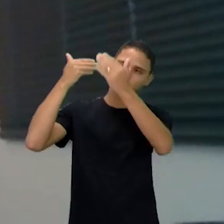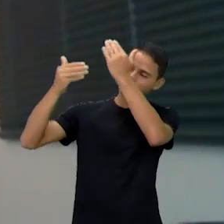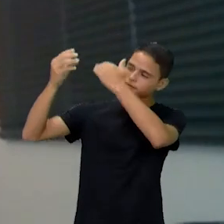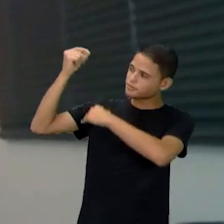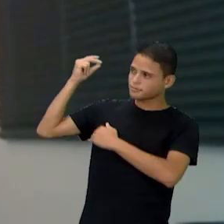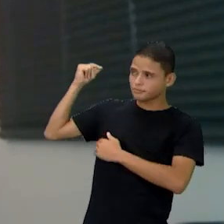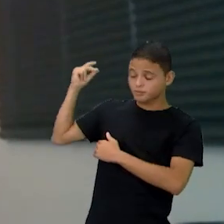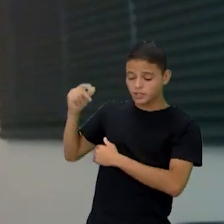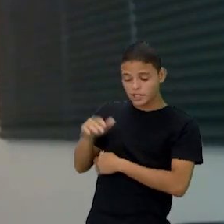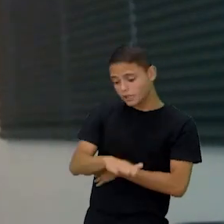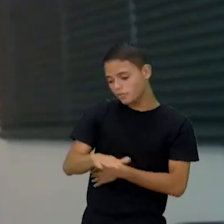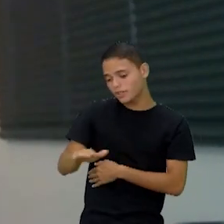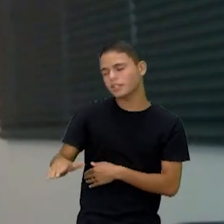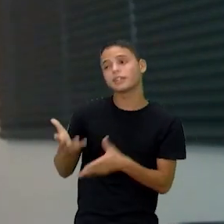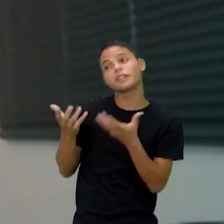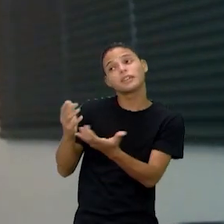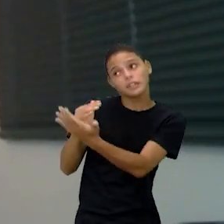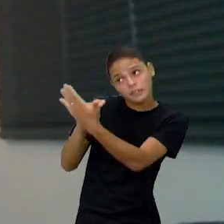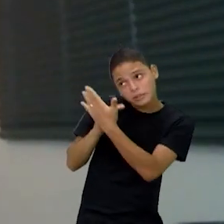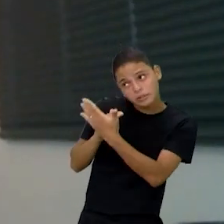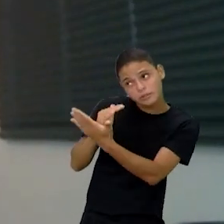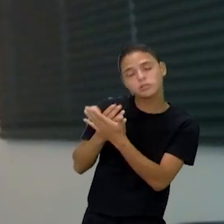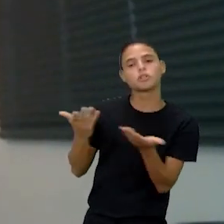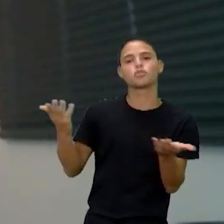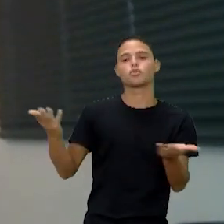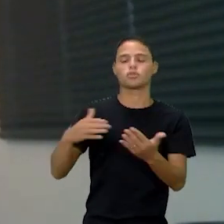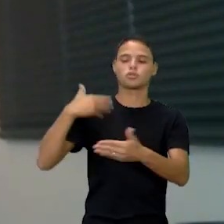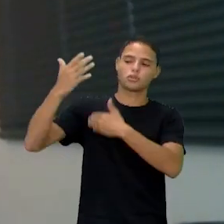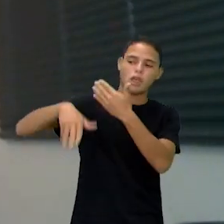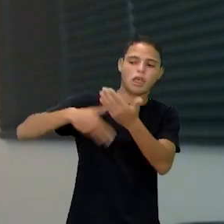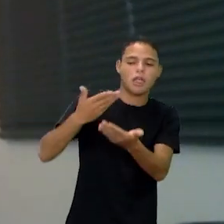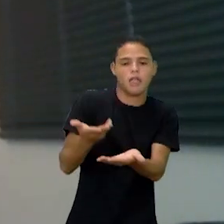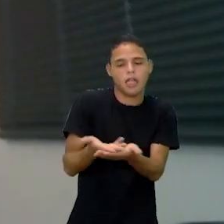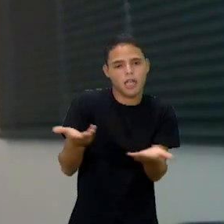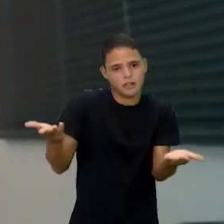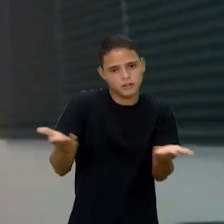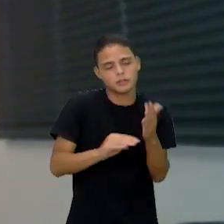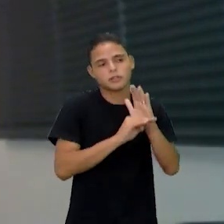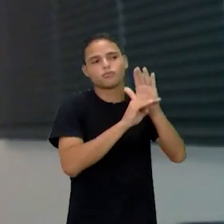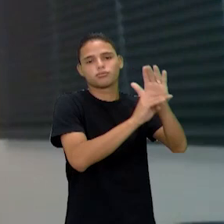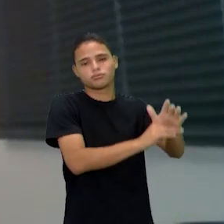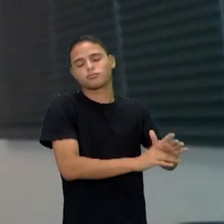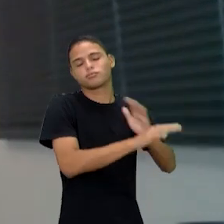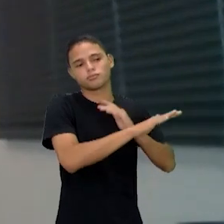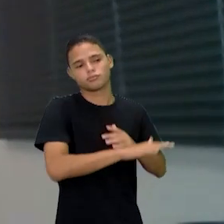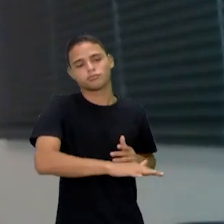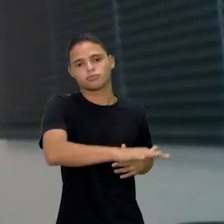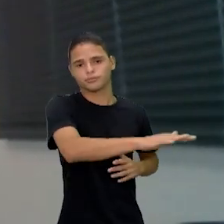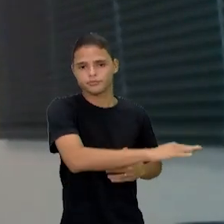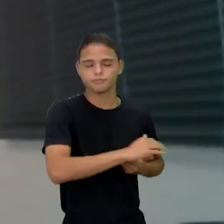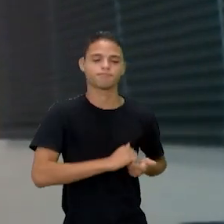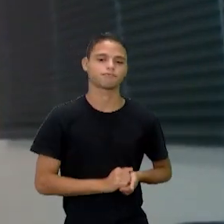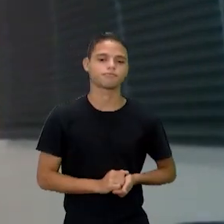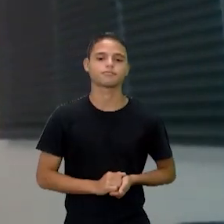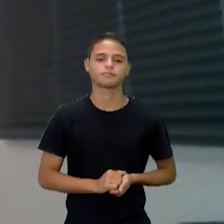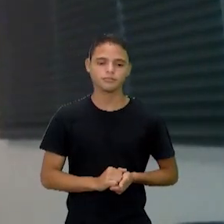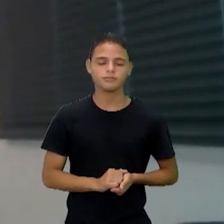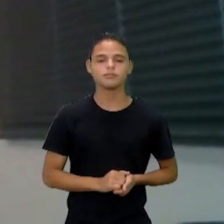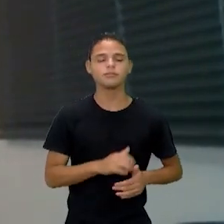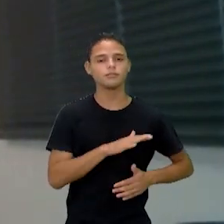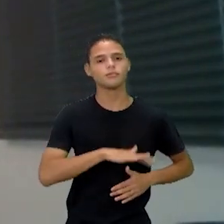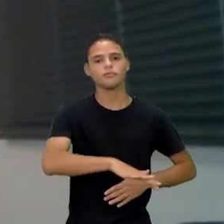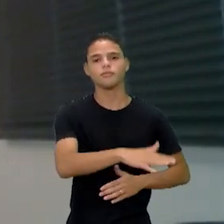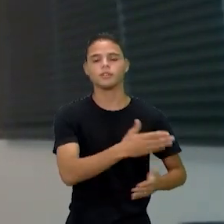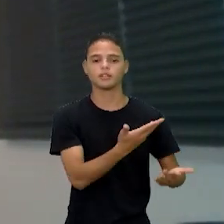na infância e lá na adolescência. Ele tenta promover a diferença, tenta trazer esse ambiente enriquecedor para os